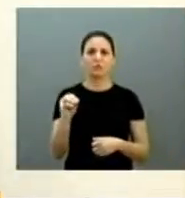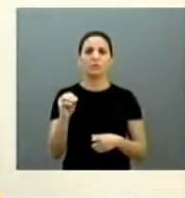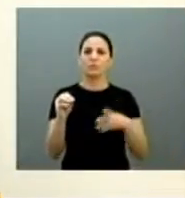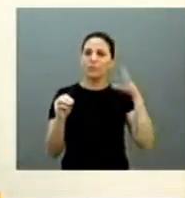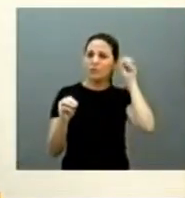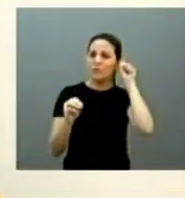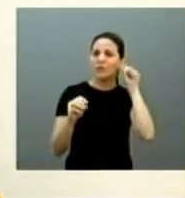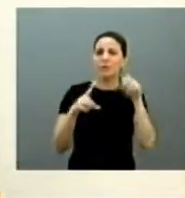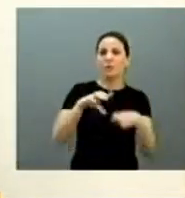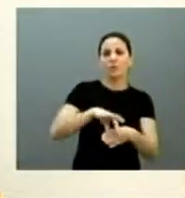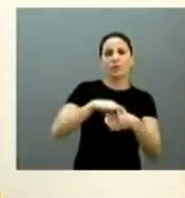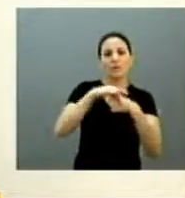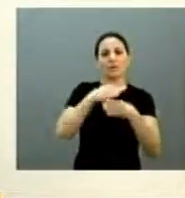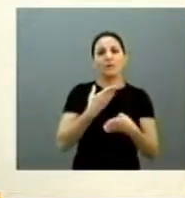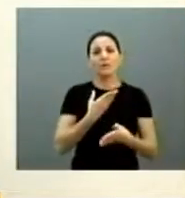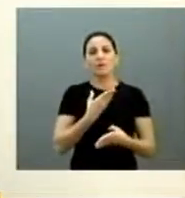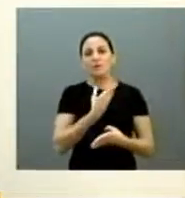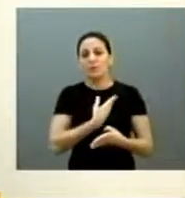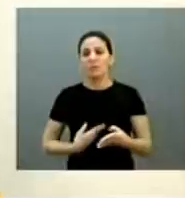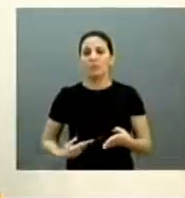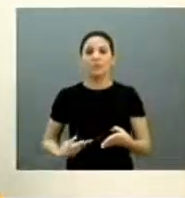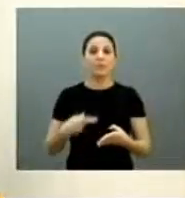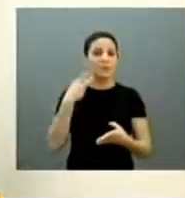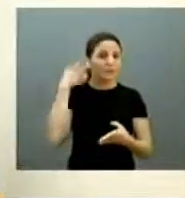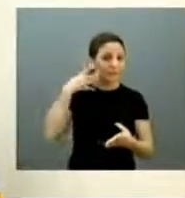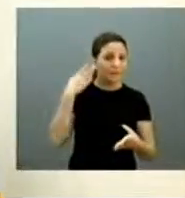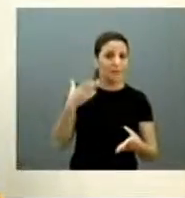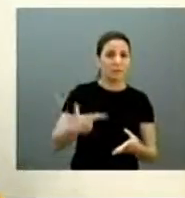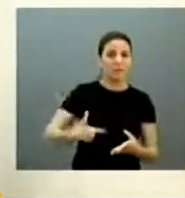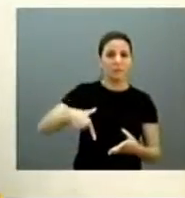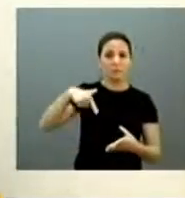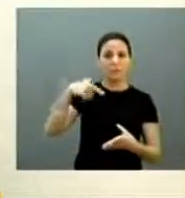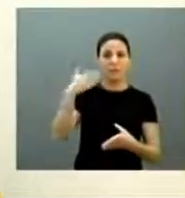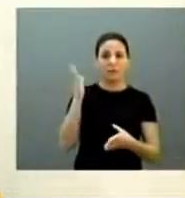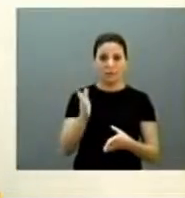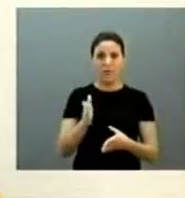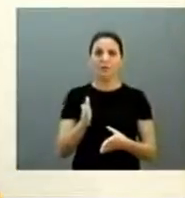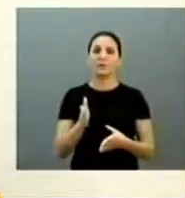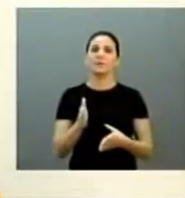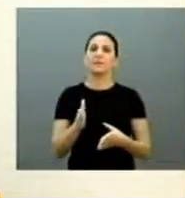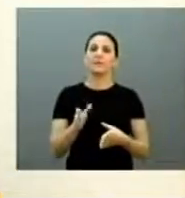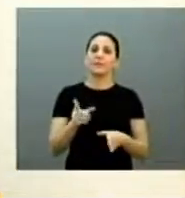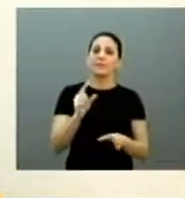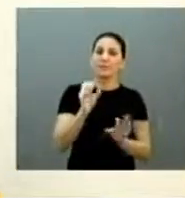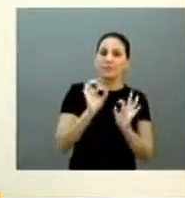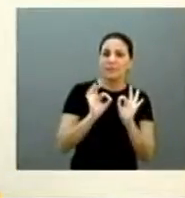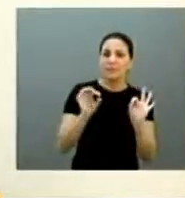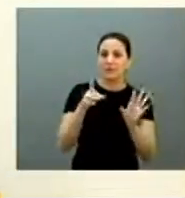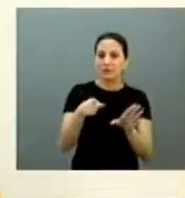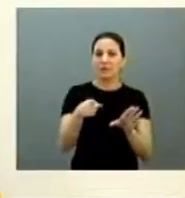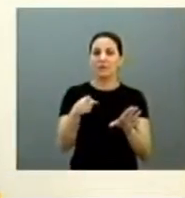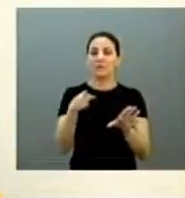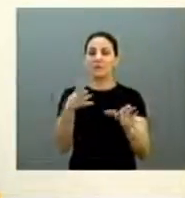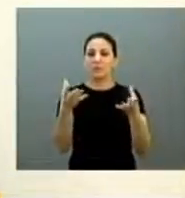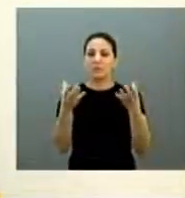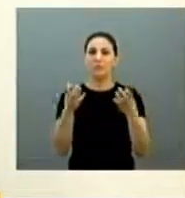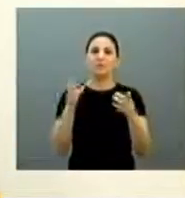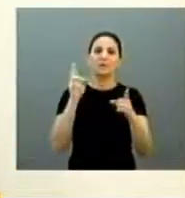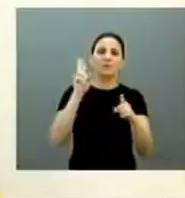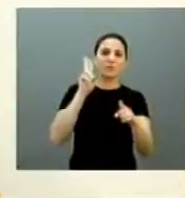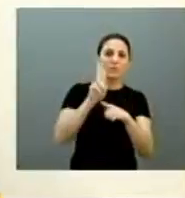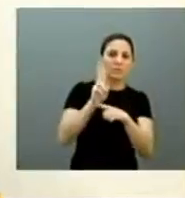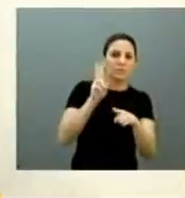isso. Eu acho que vai piorar a situação mesmo de quem mora na periferia. E detalhe principal, se não quer cuidar, não quer